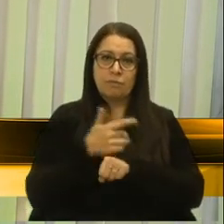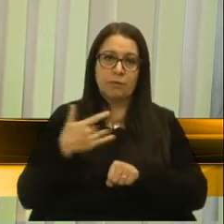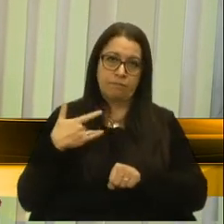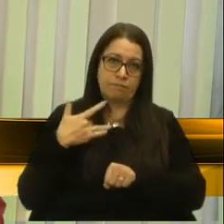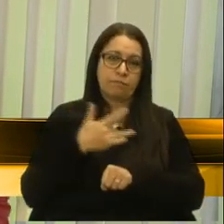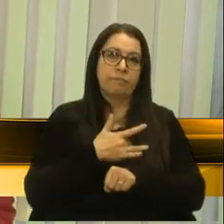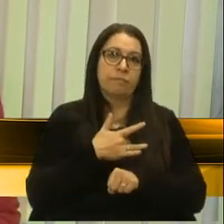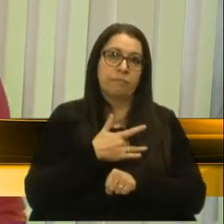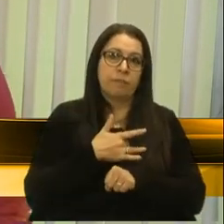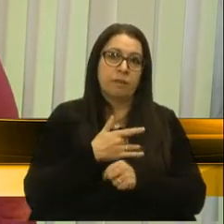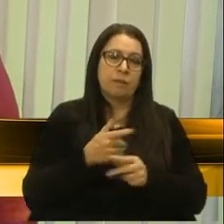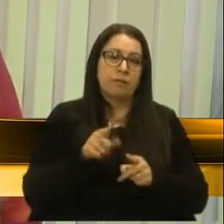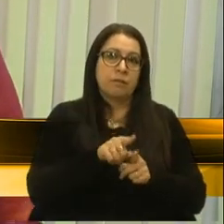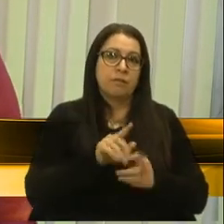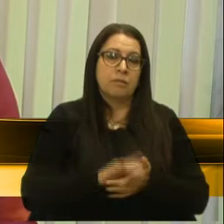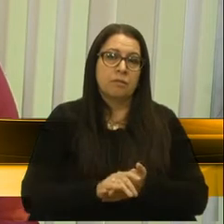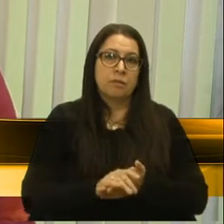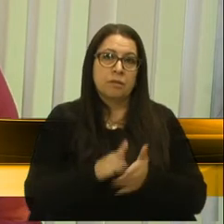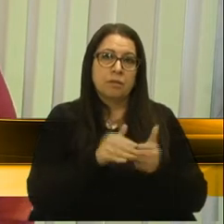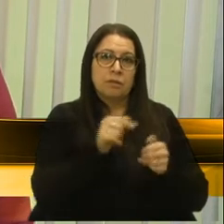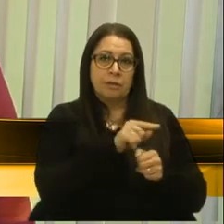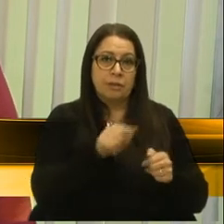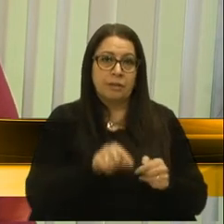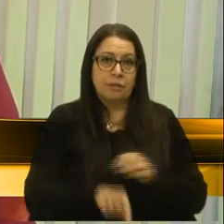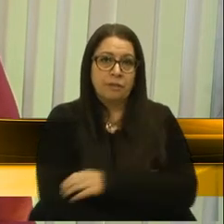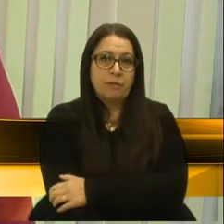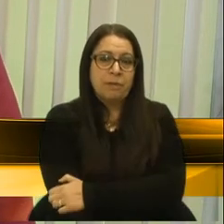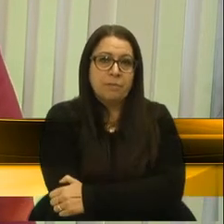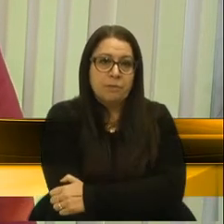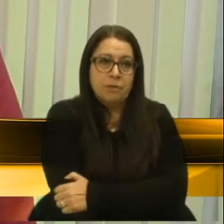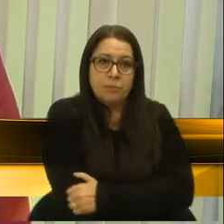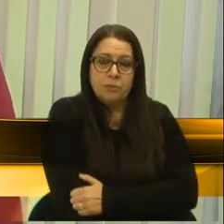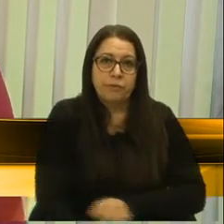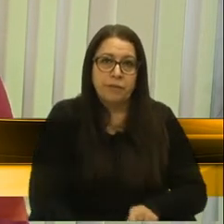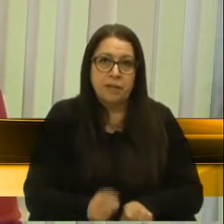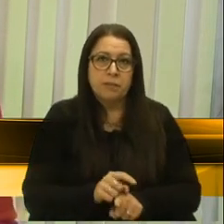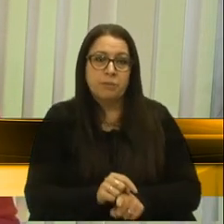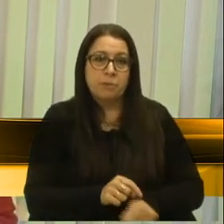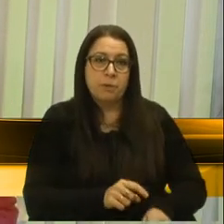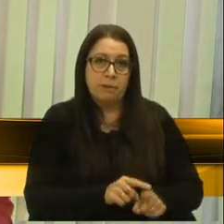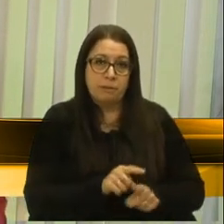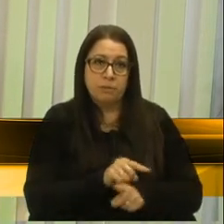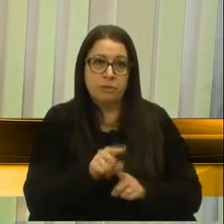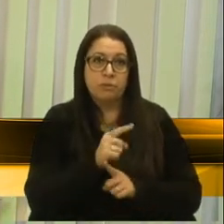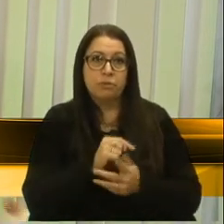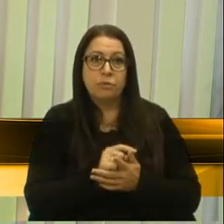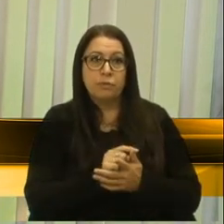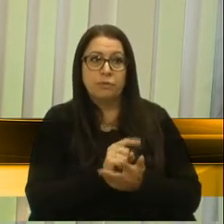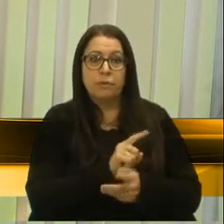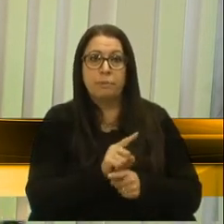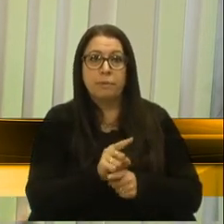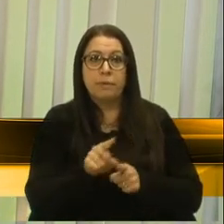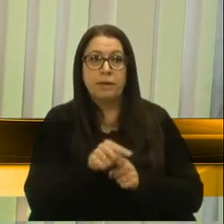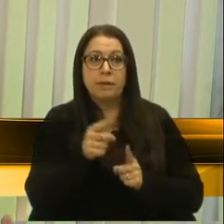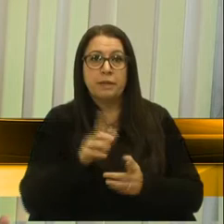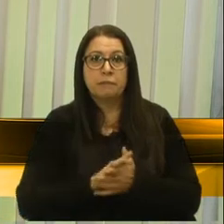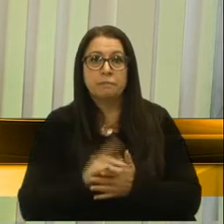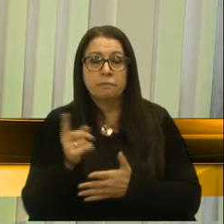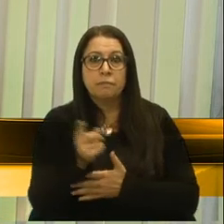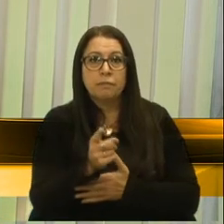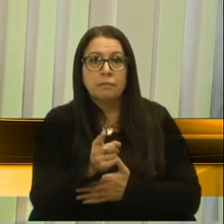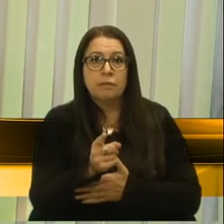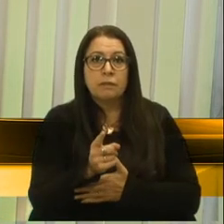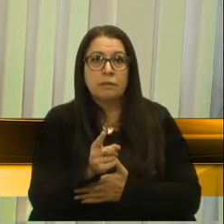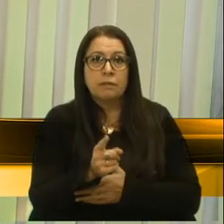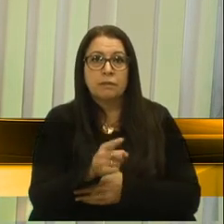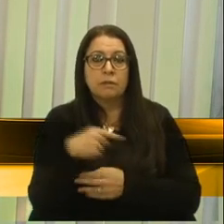Então, né, deixar esse pedido para a Comissão de Saúde, para que a gente realize uma reunião. Pode ser de forma virtual. Ontem, inclusive, realizamos, né,